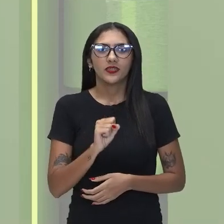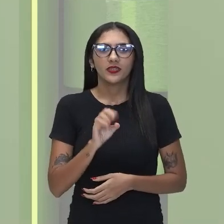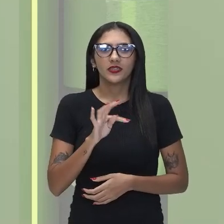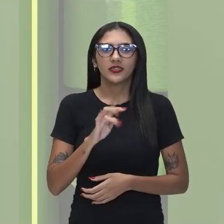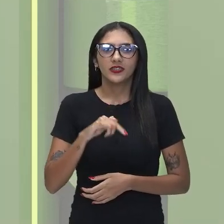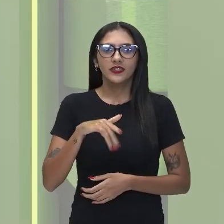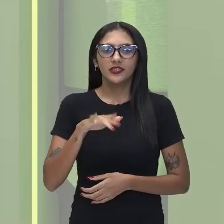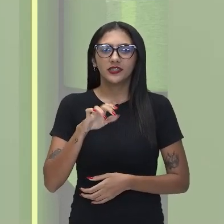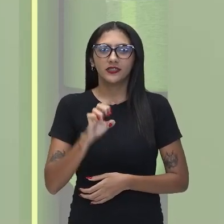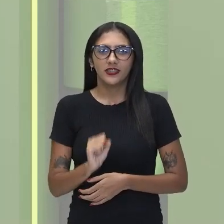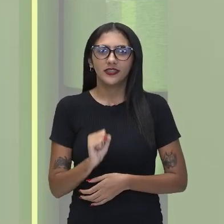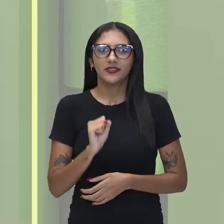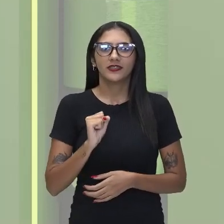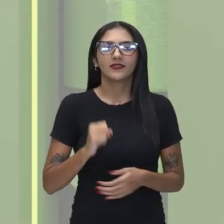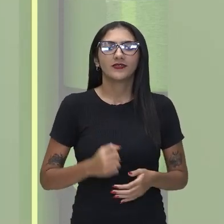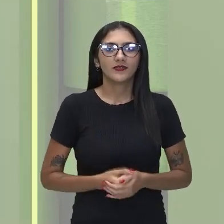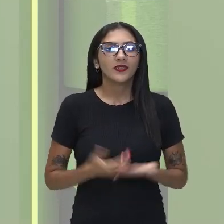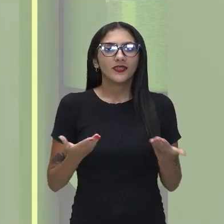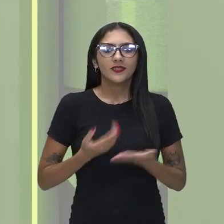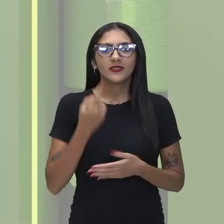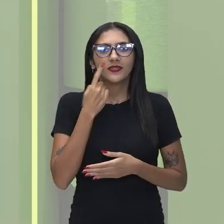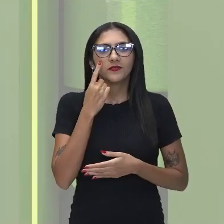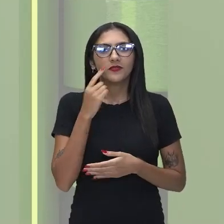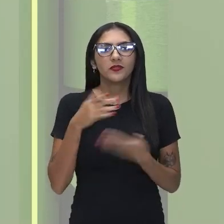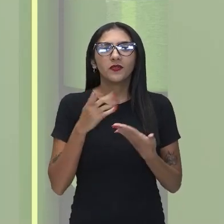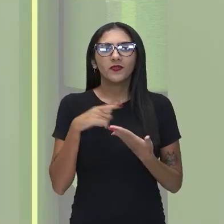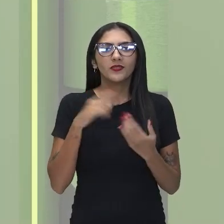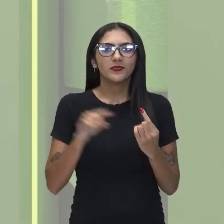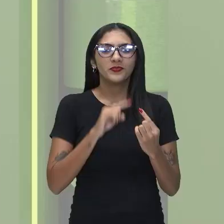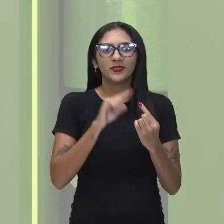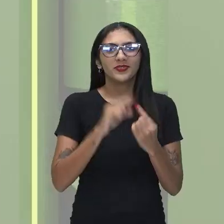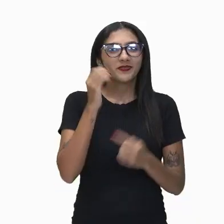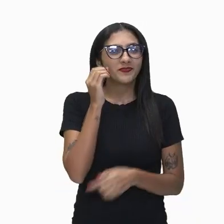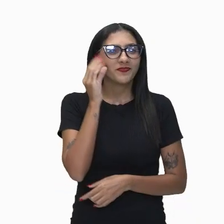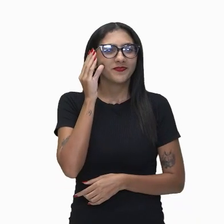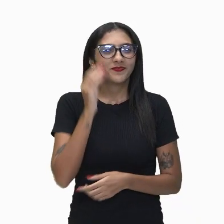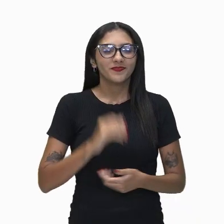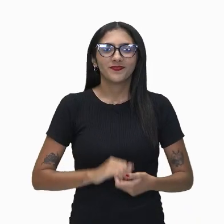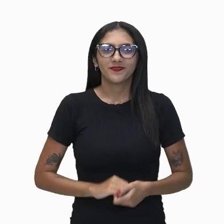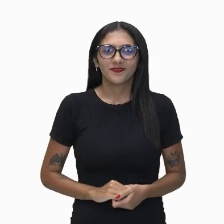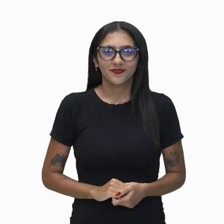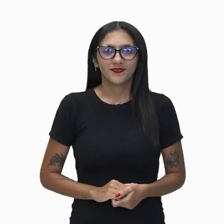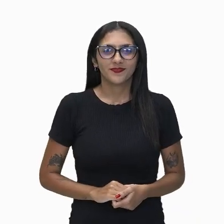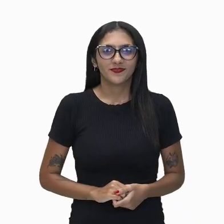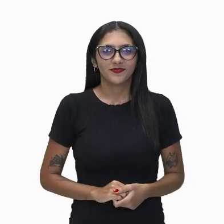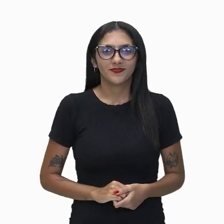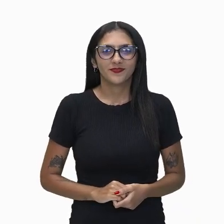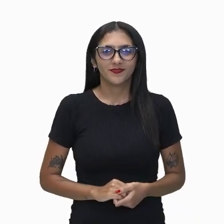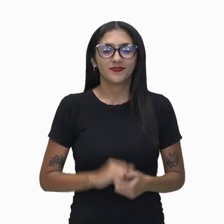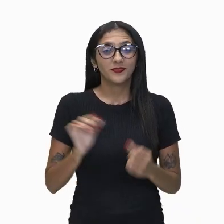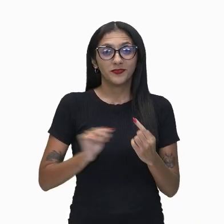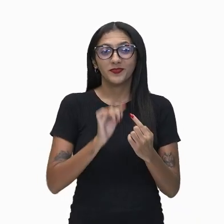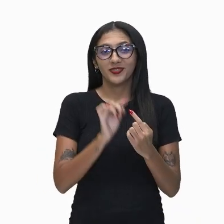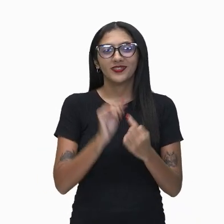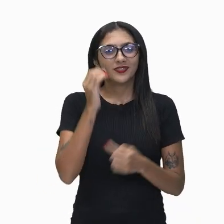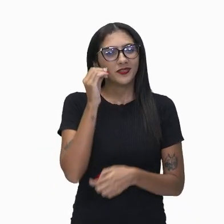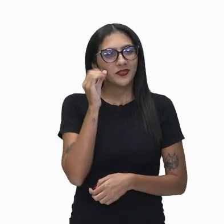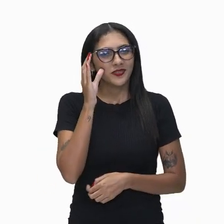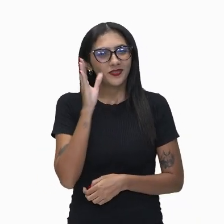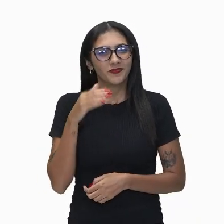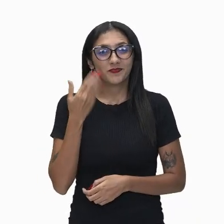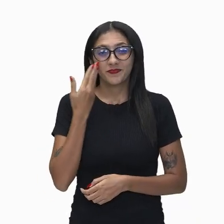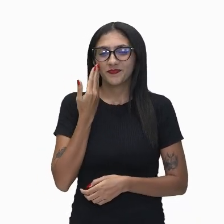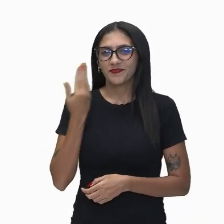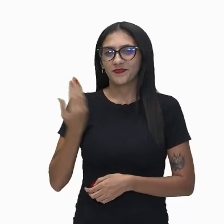Cristiane Marques e agora vamos ver qual é o objeto de conhecimento da nossa aula. Objeto de conhecimento, essa é a nossa